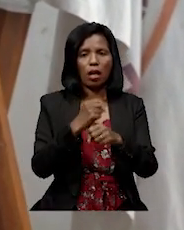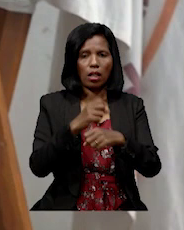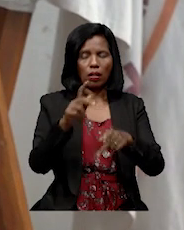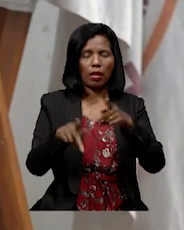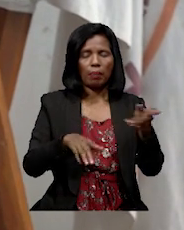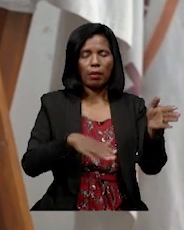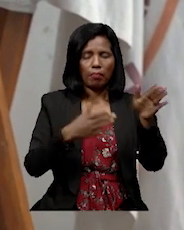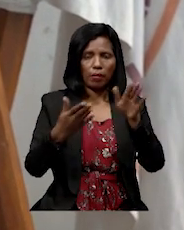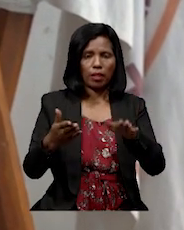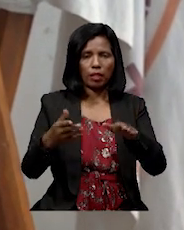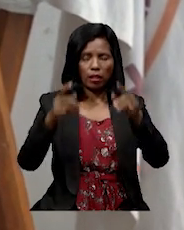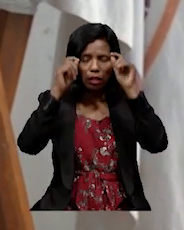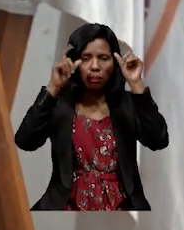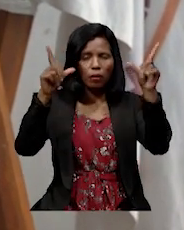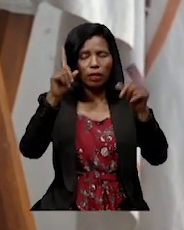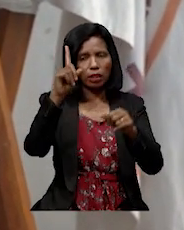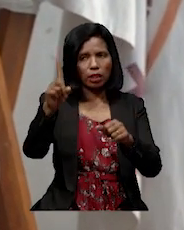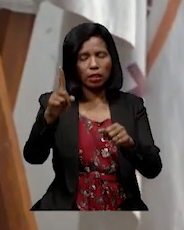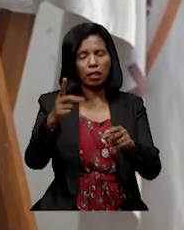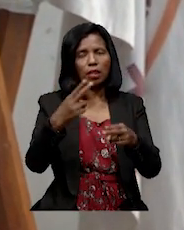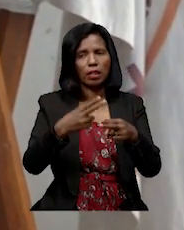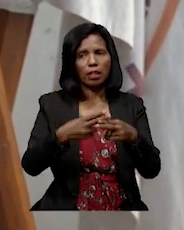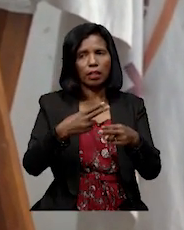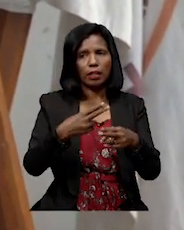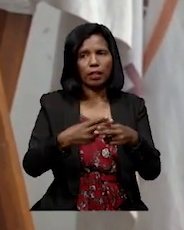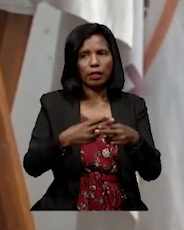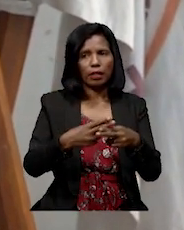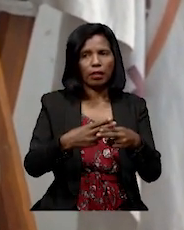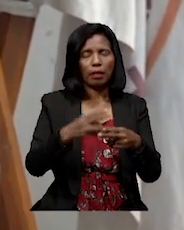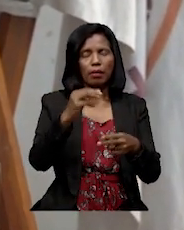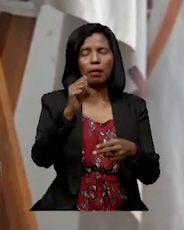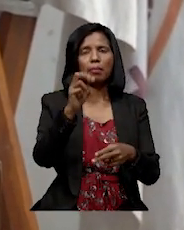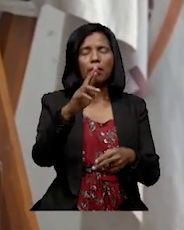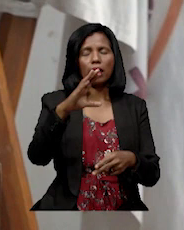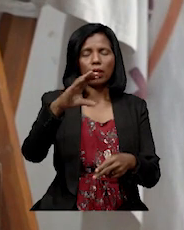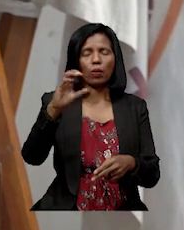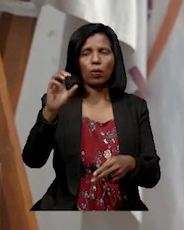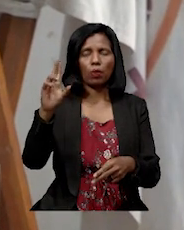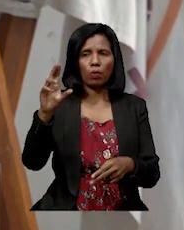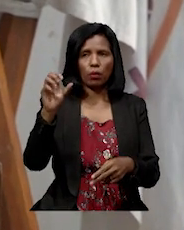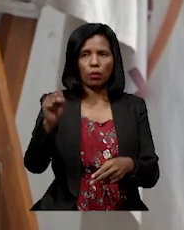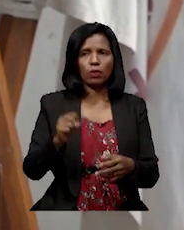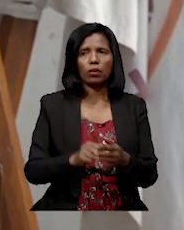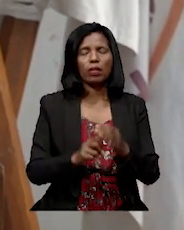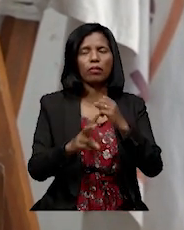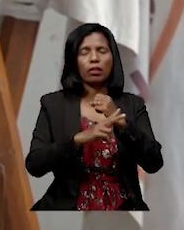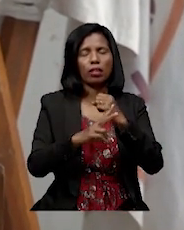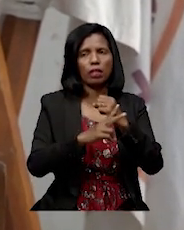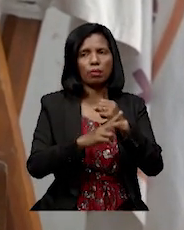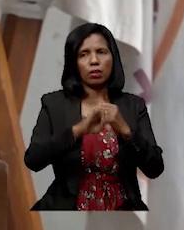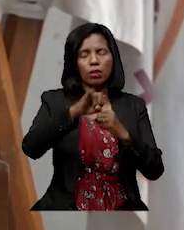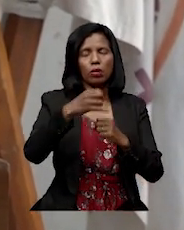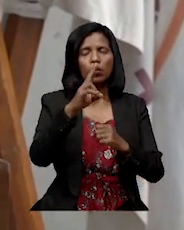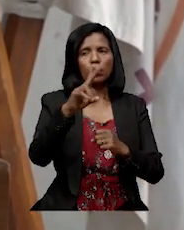timor uang ho identidade Marcos Amaral ho idade 41 anos no hakane vítima selo ko identidade Julio